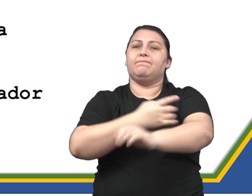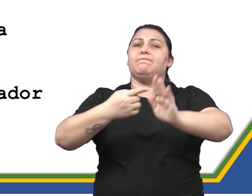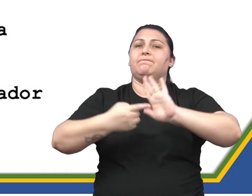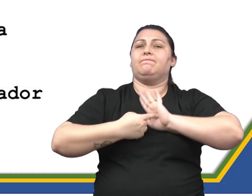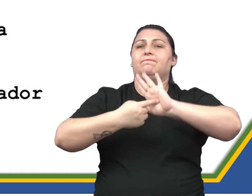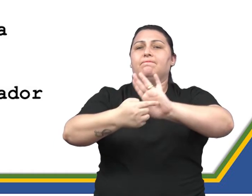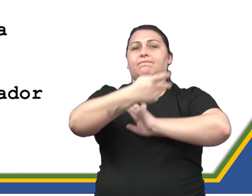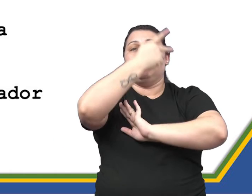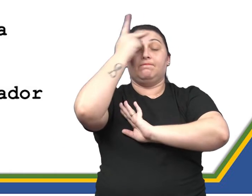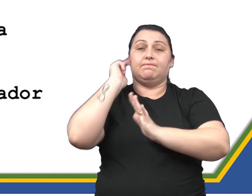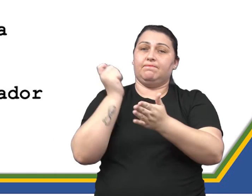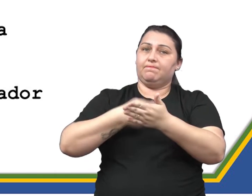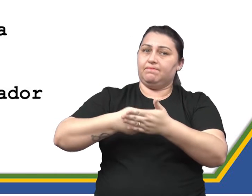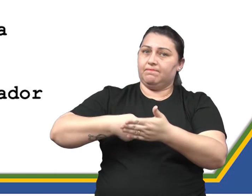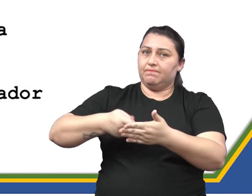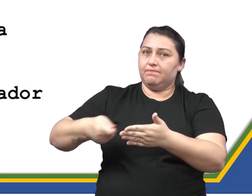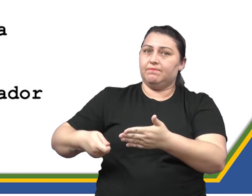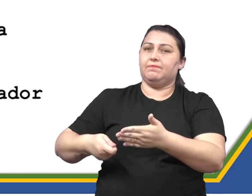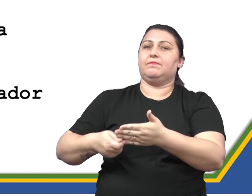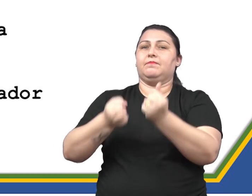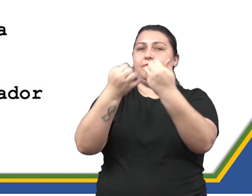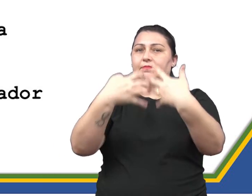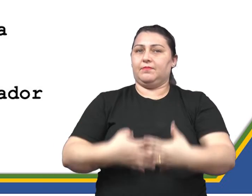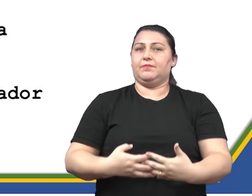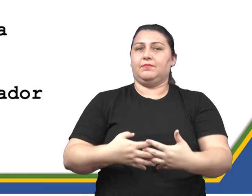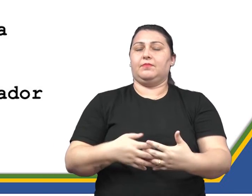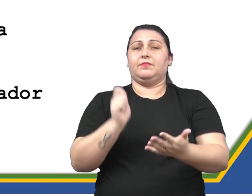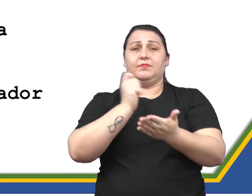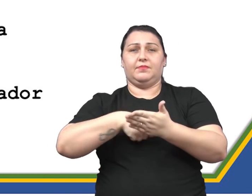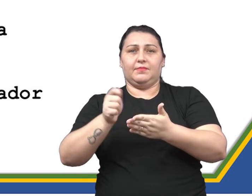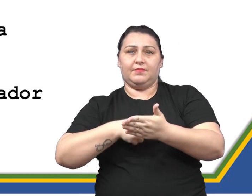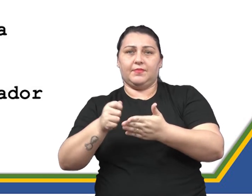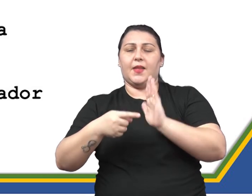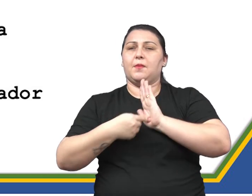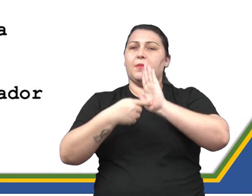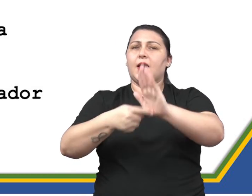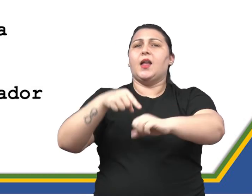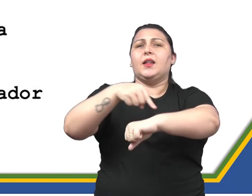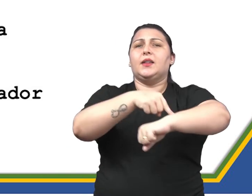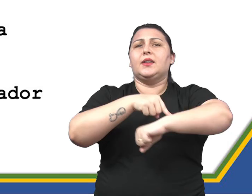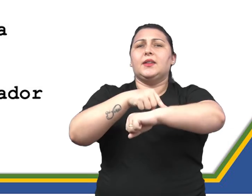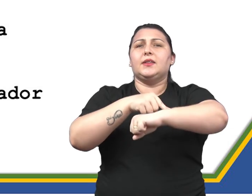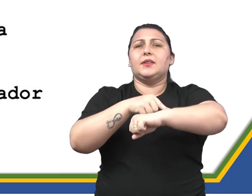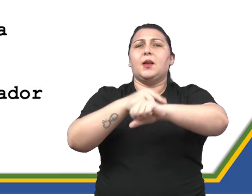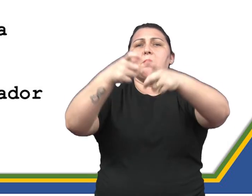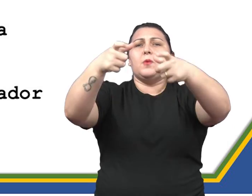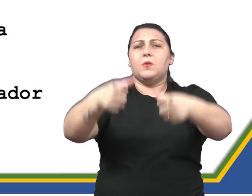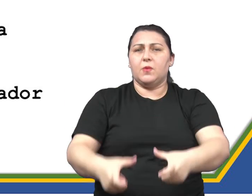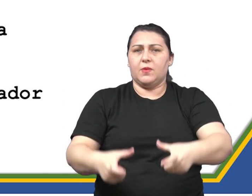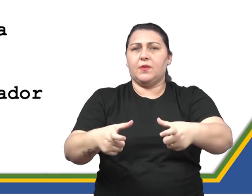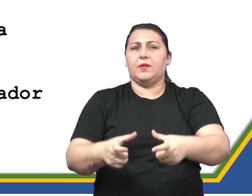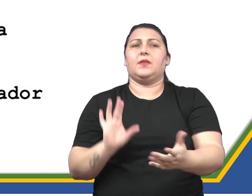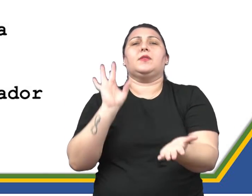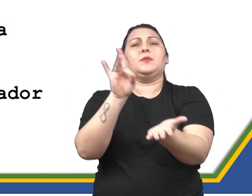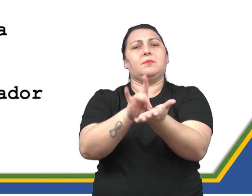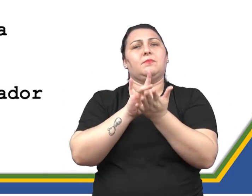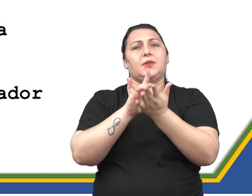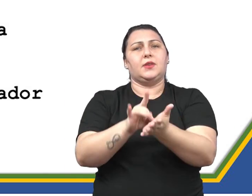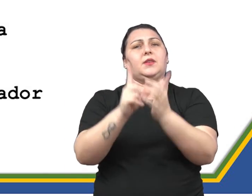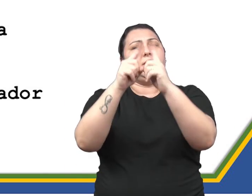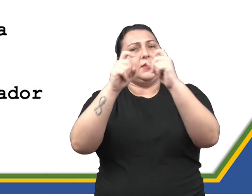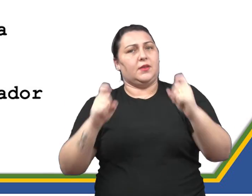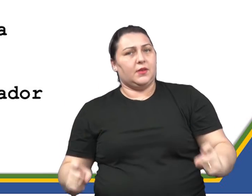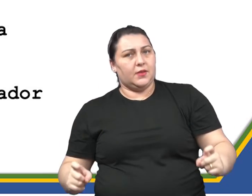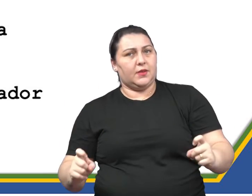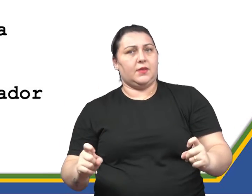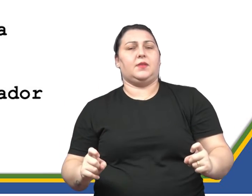narrador, tal qual uma narrativa. O relato apresenta um tempo e espaços bem definidos, cujo narrador